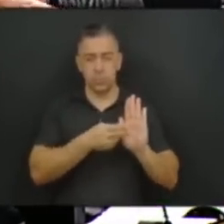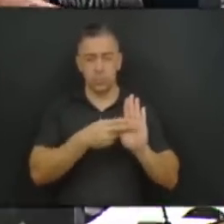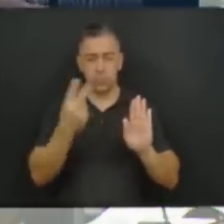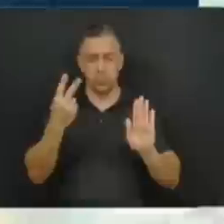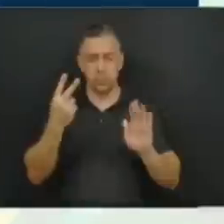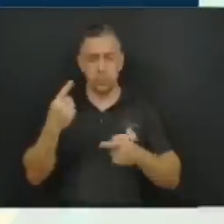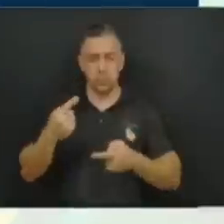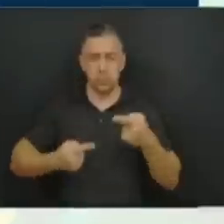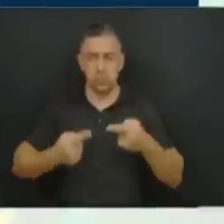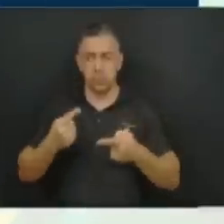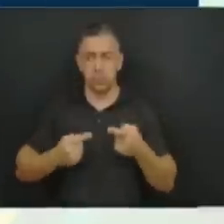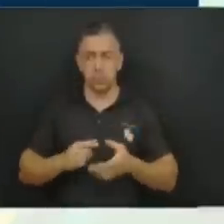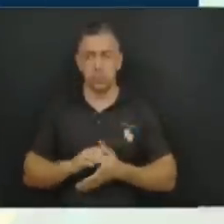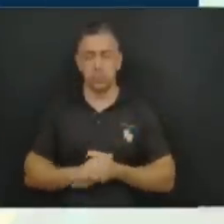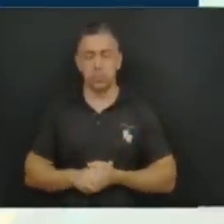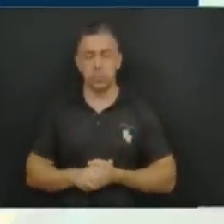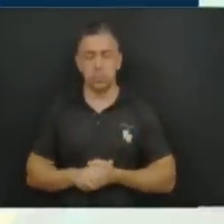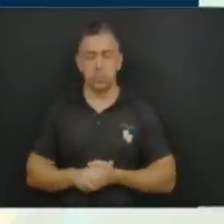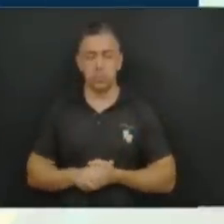segunda discussão